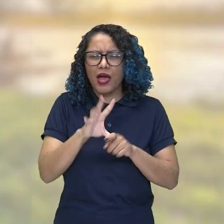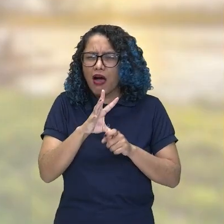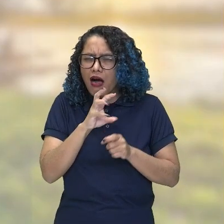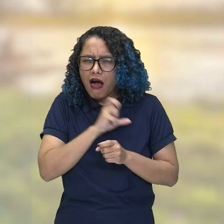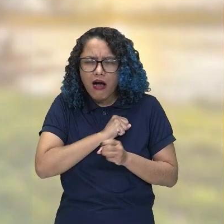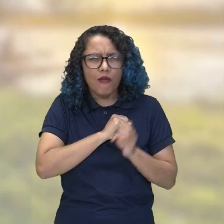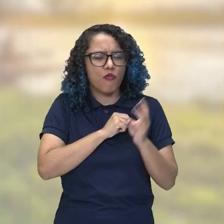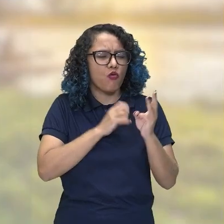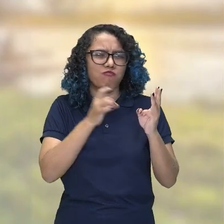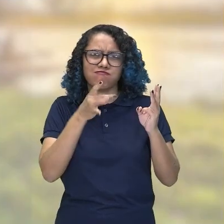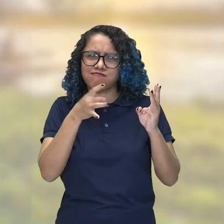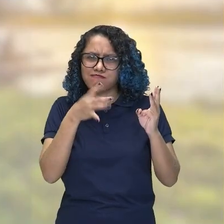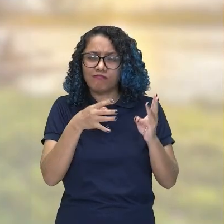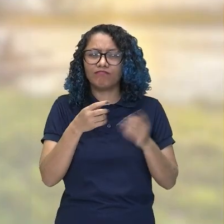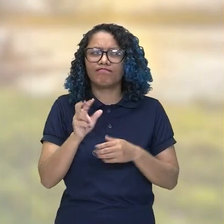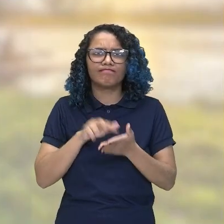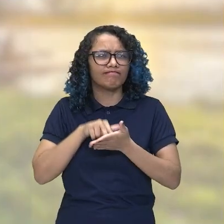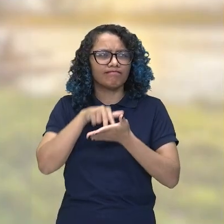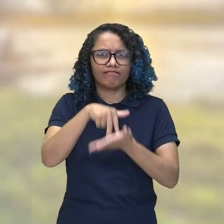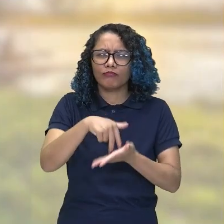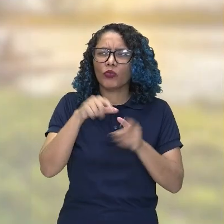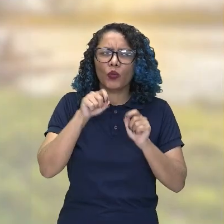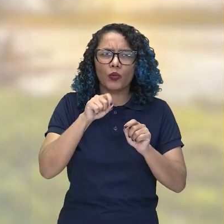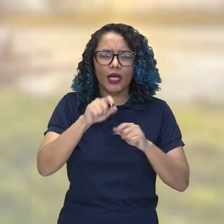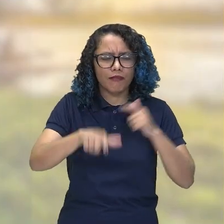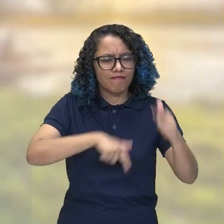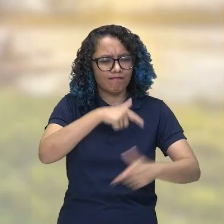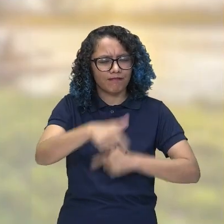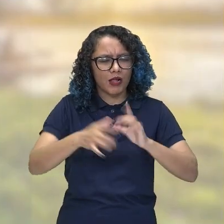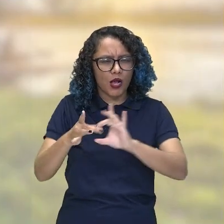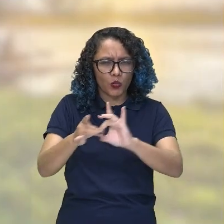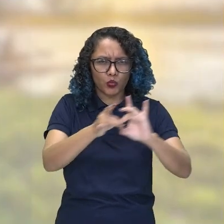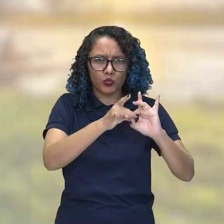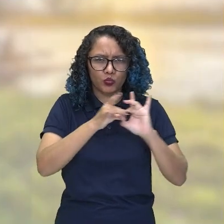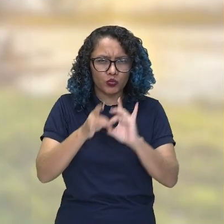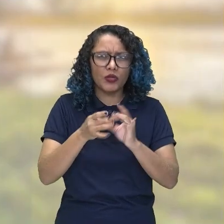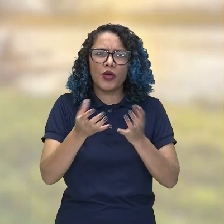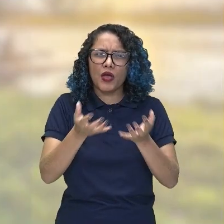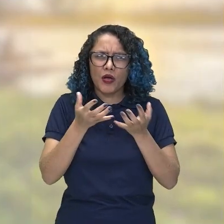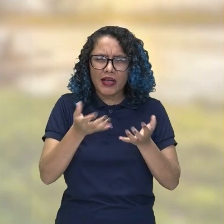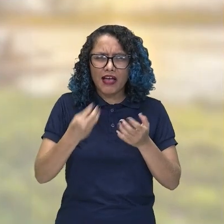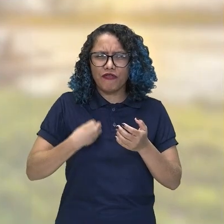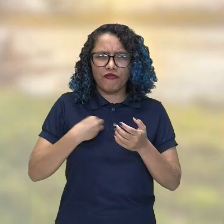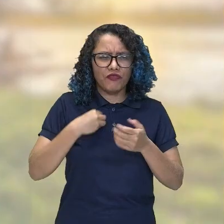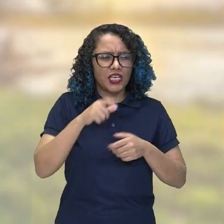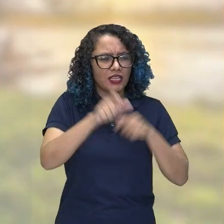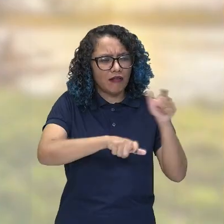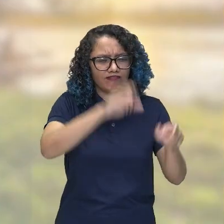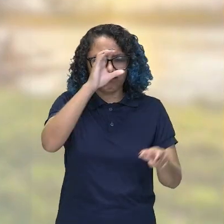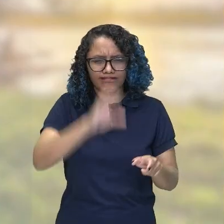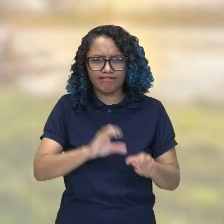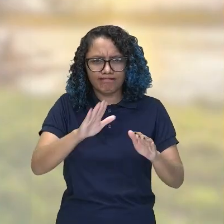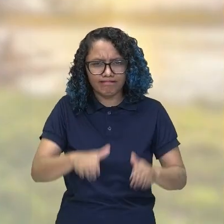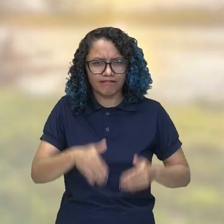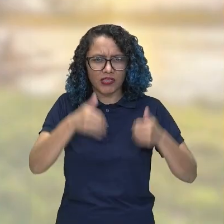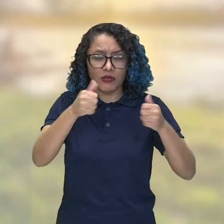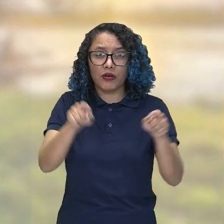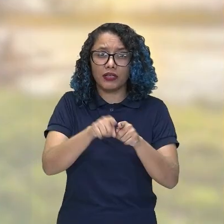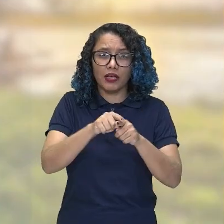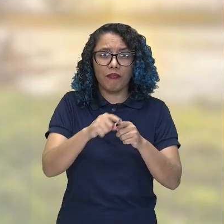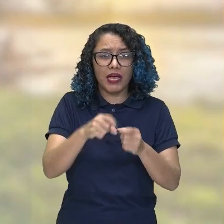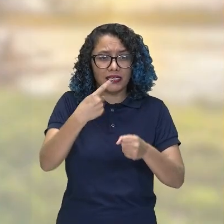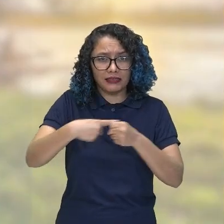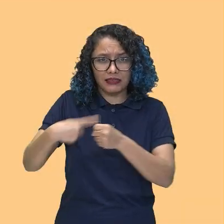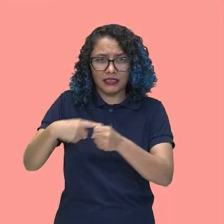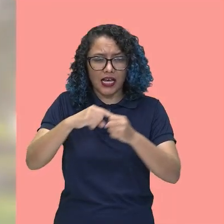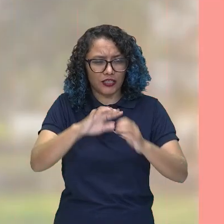Manicoré. Estou aqui para trabalhar com vocês. Quero melhorar a vida dos nossos cidadãos e desenvolver a nossa cidade juntos.